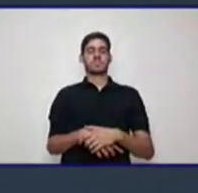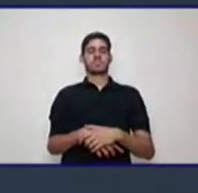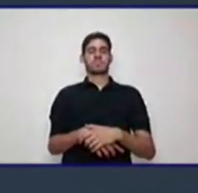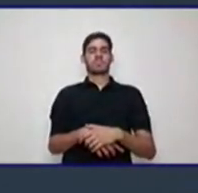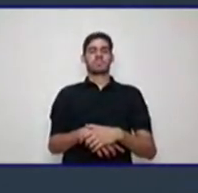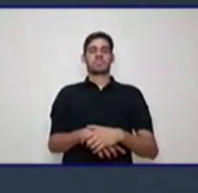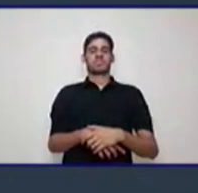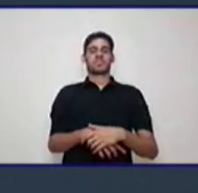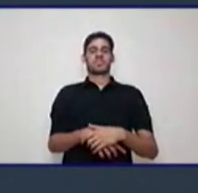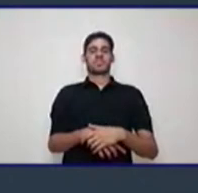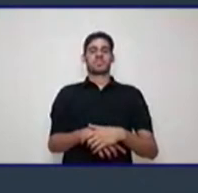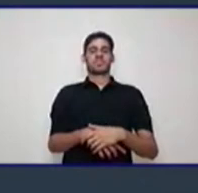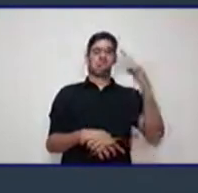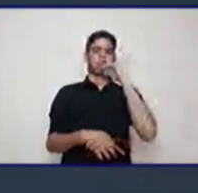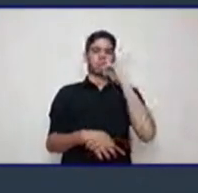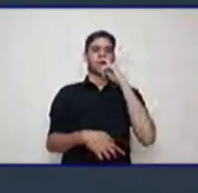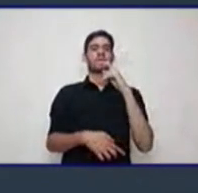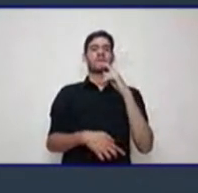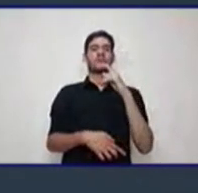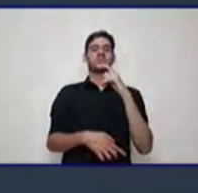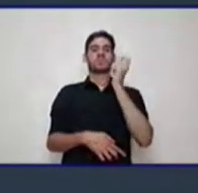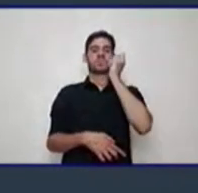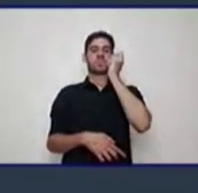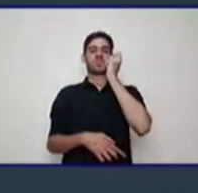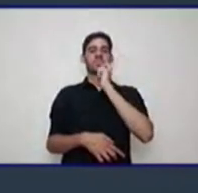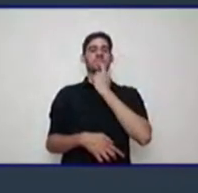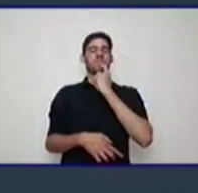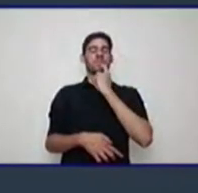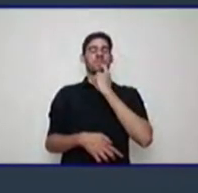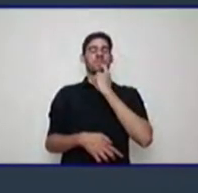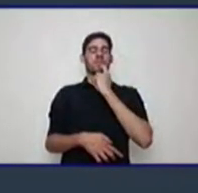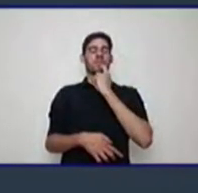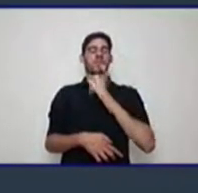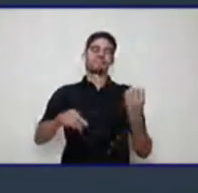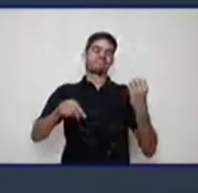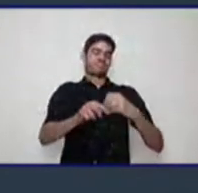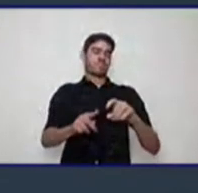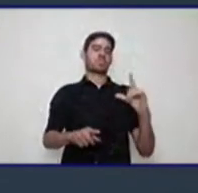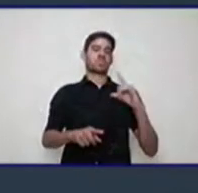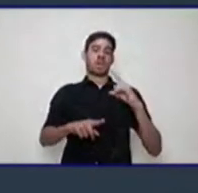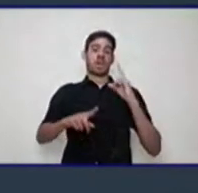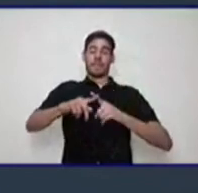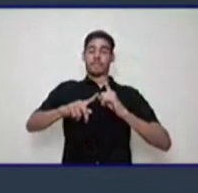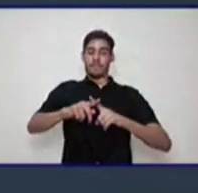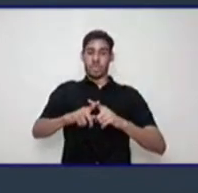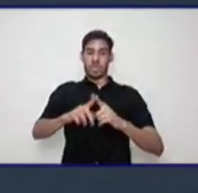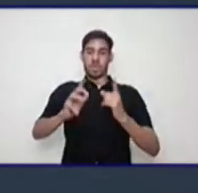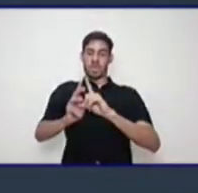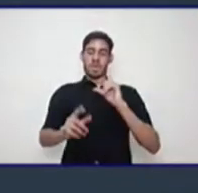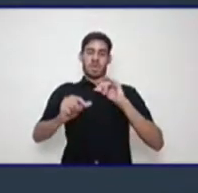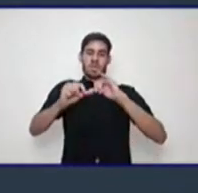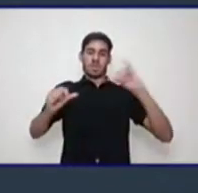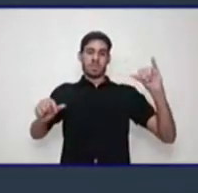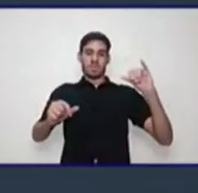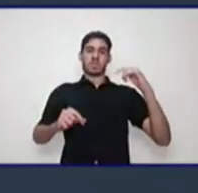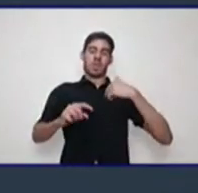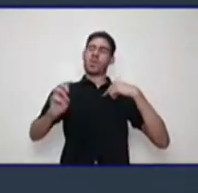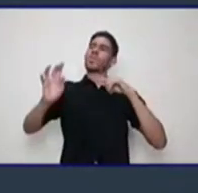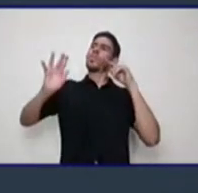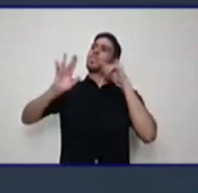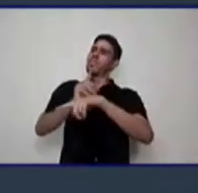Obrigado, ministro Fachin. Pois não, ministro Luiz Felipe Salomão. Presidente, ficou prejudicado, porque eu ia, antes da proclamação, indagar de